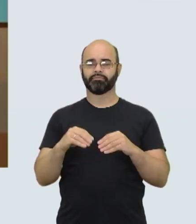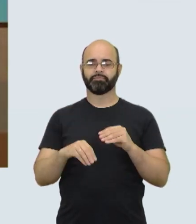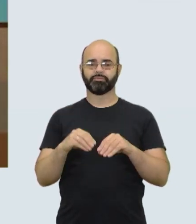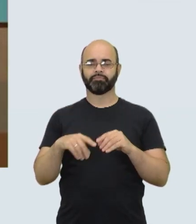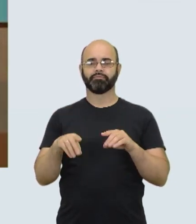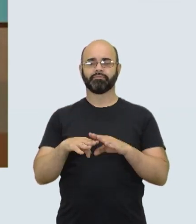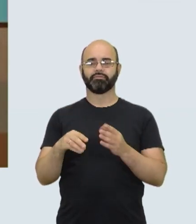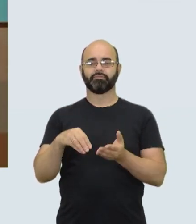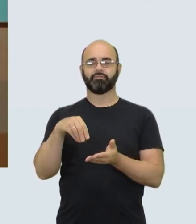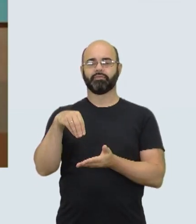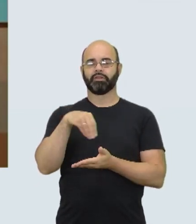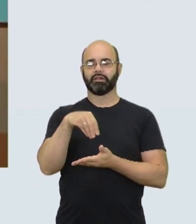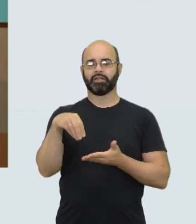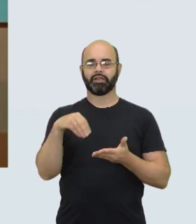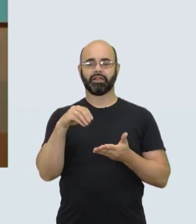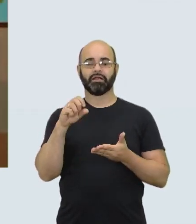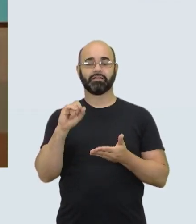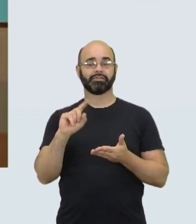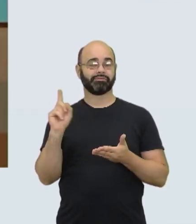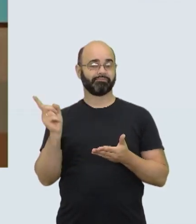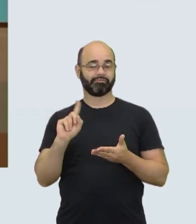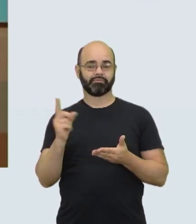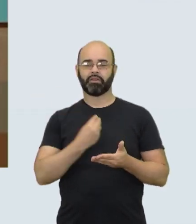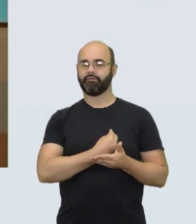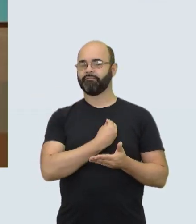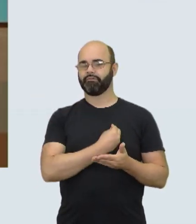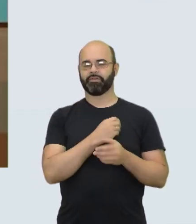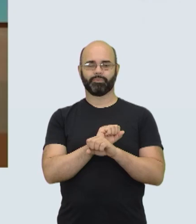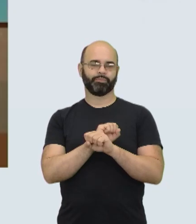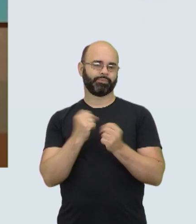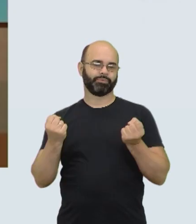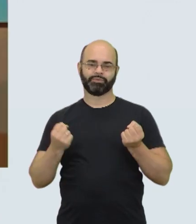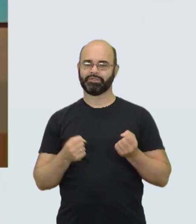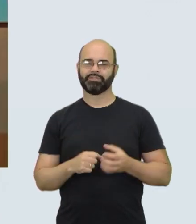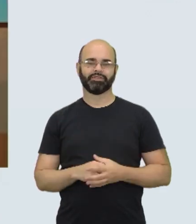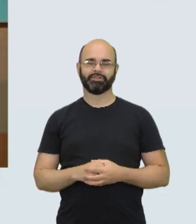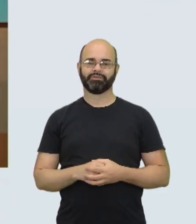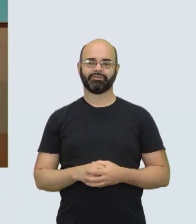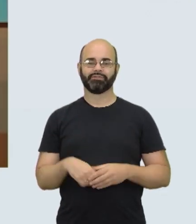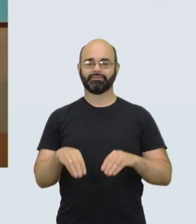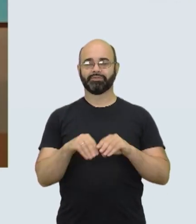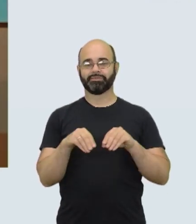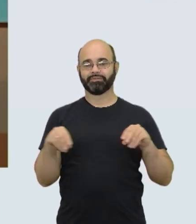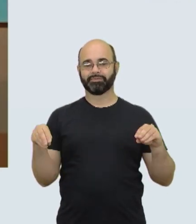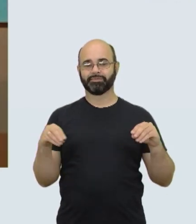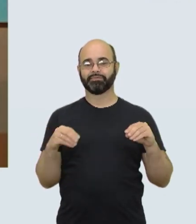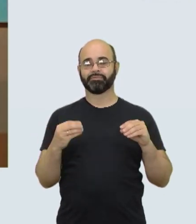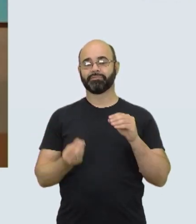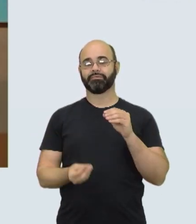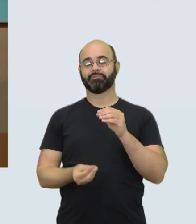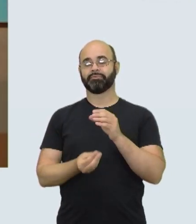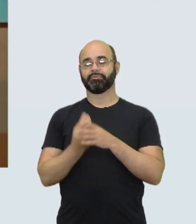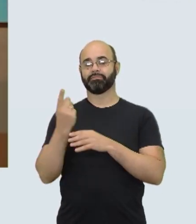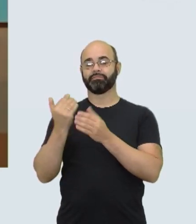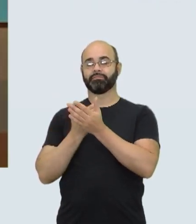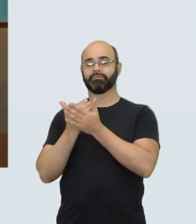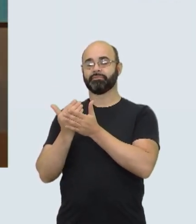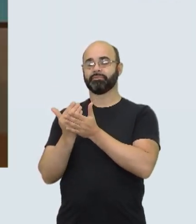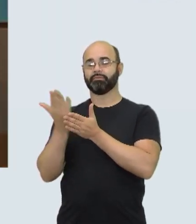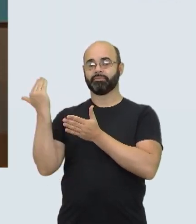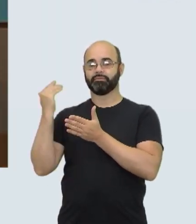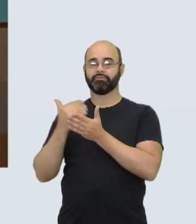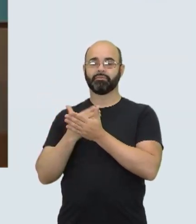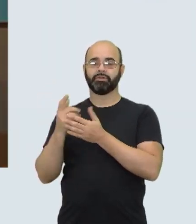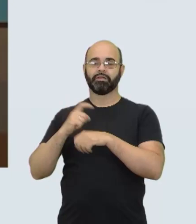e terra, sem os quais não existiria vida como conhecemos hoje. O solo tem material de origem, produtos alterados